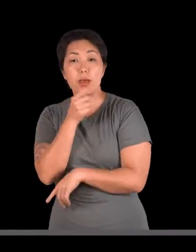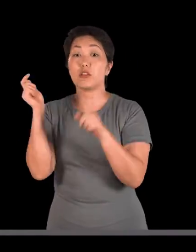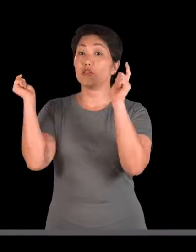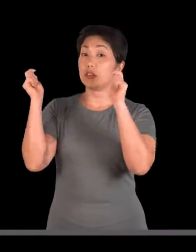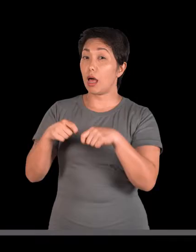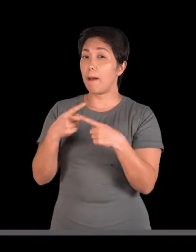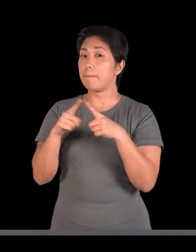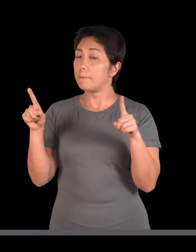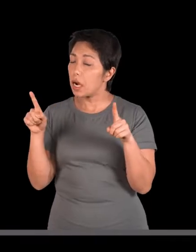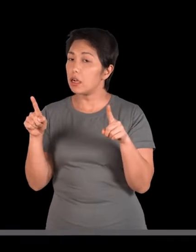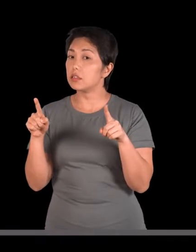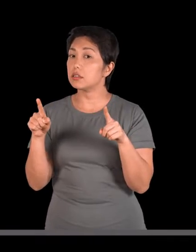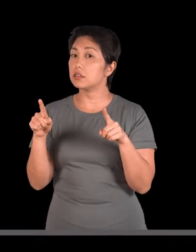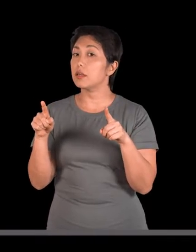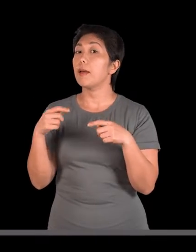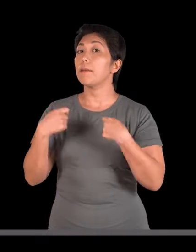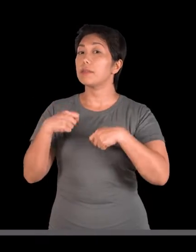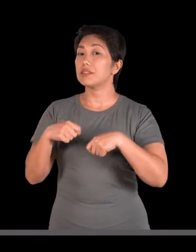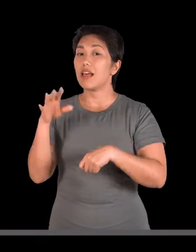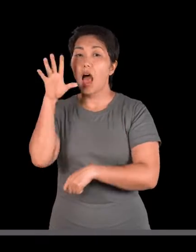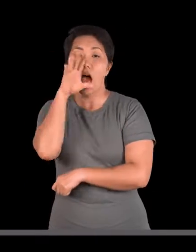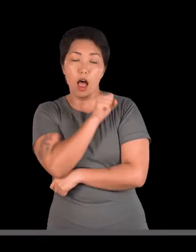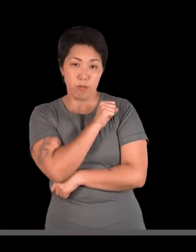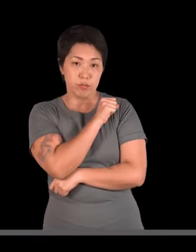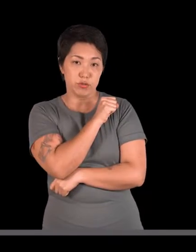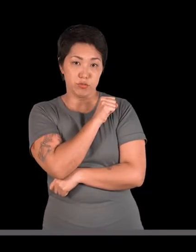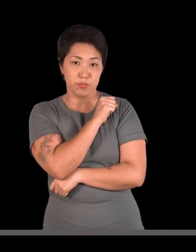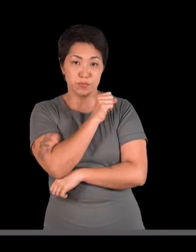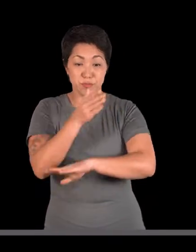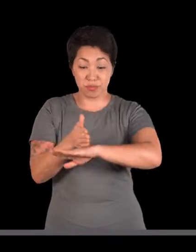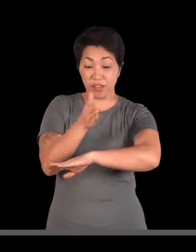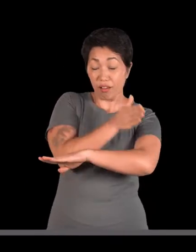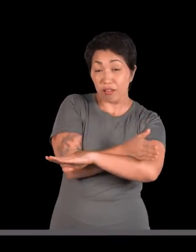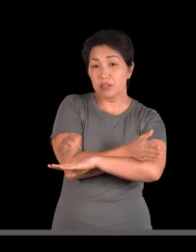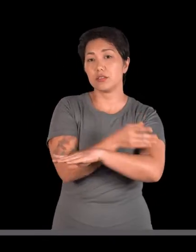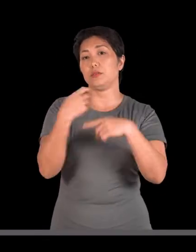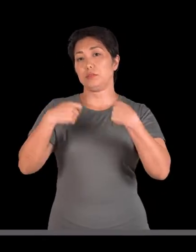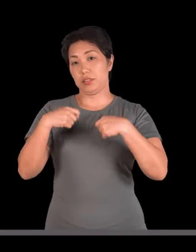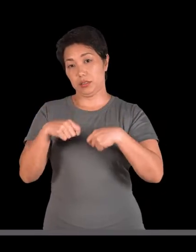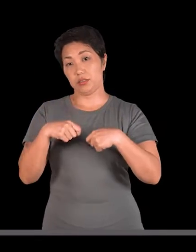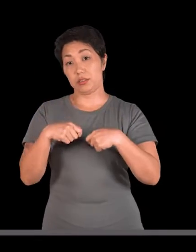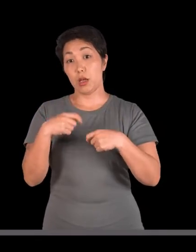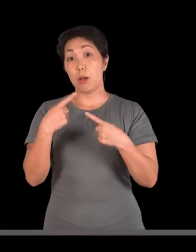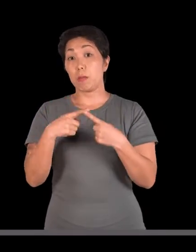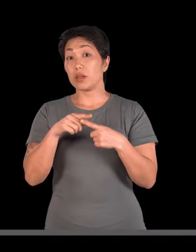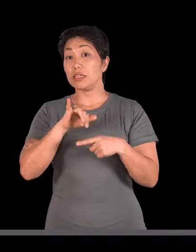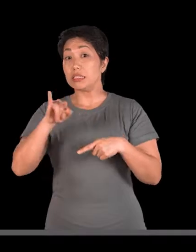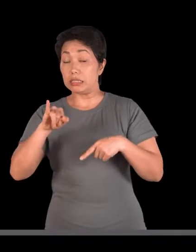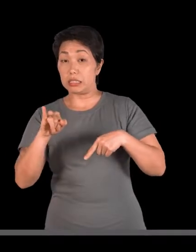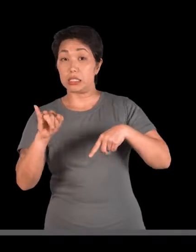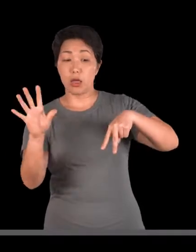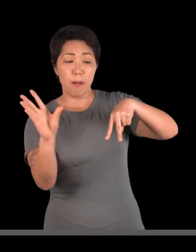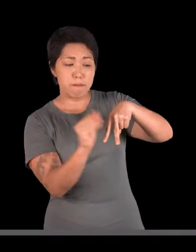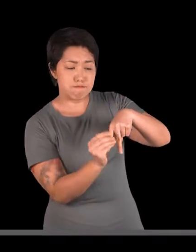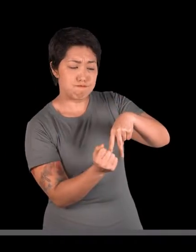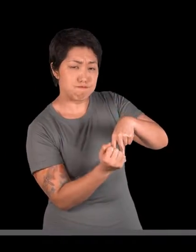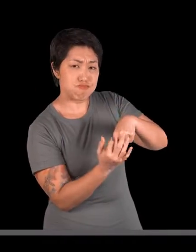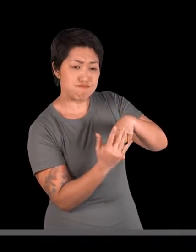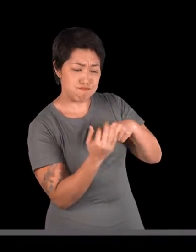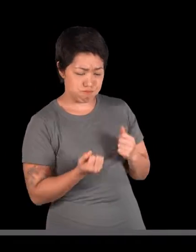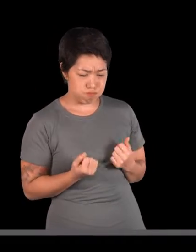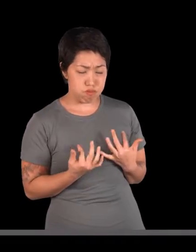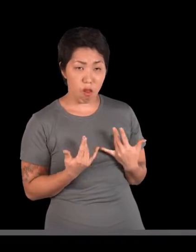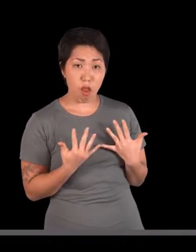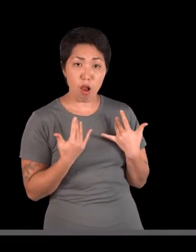mas tudo depende desse tratamento o quanto antes, né? Para que não haja tempo para a